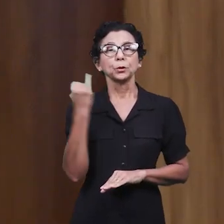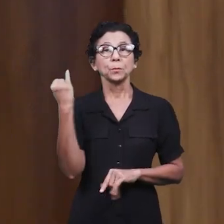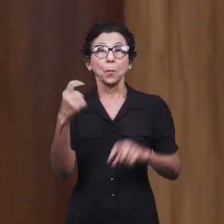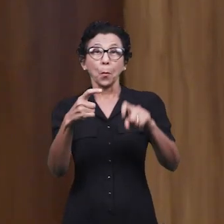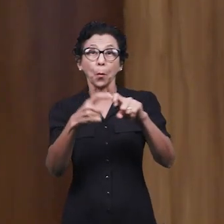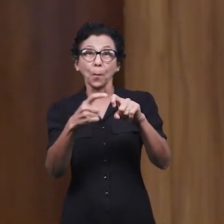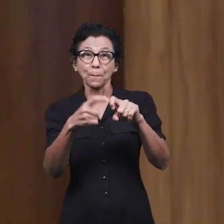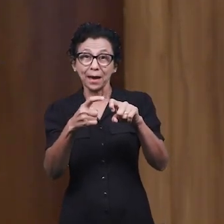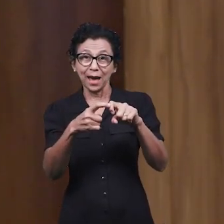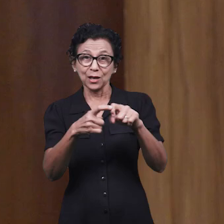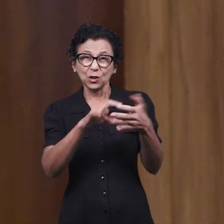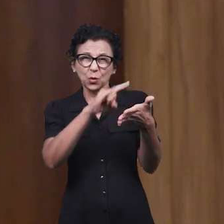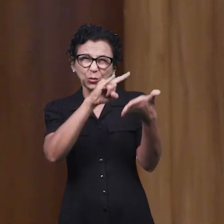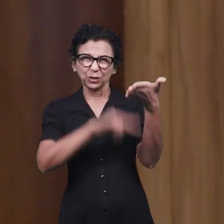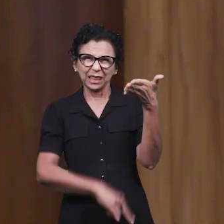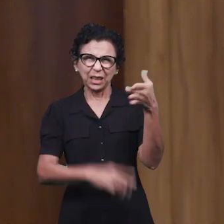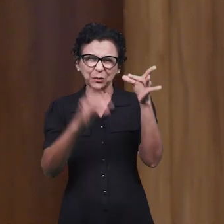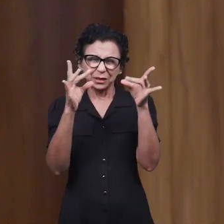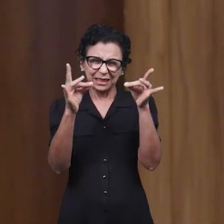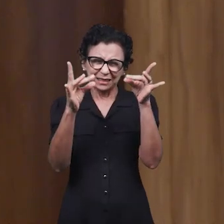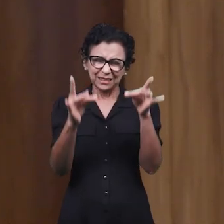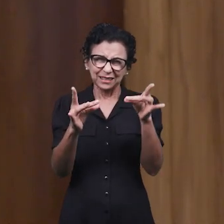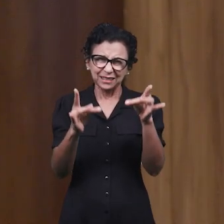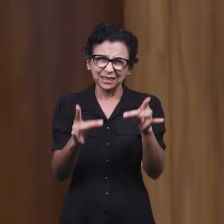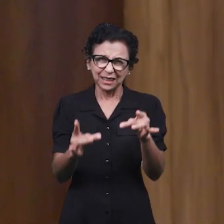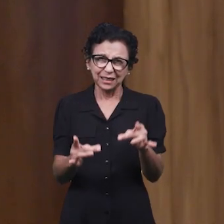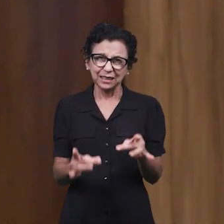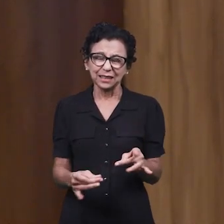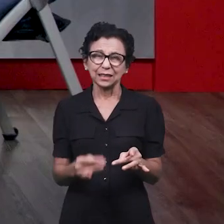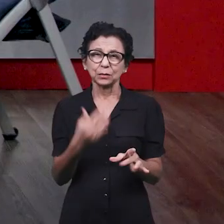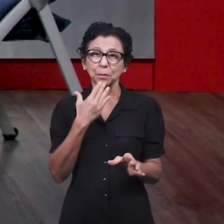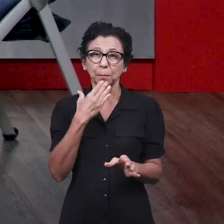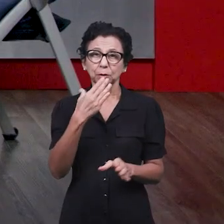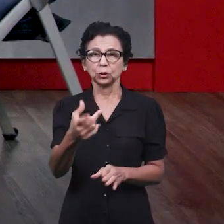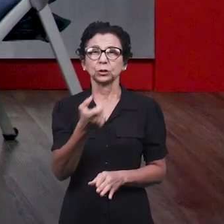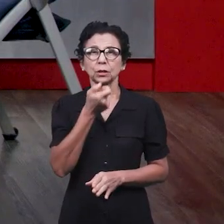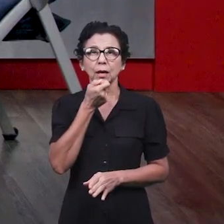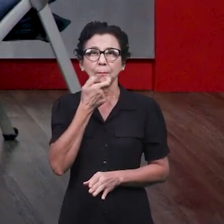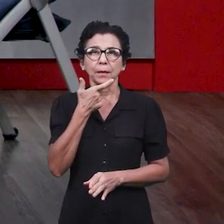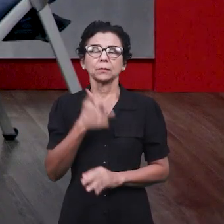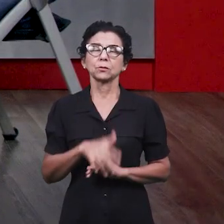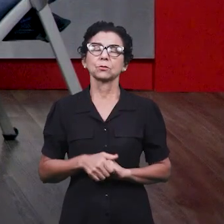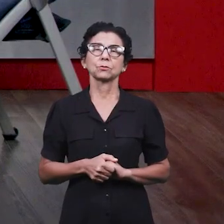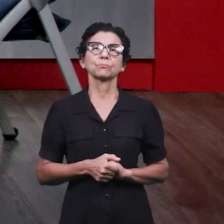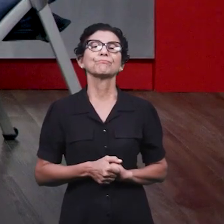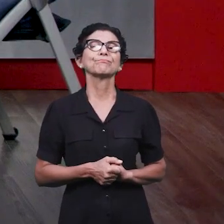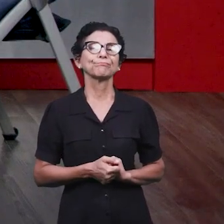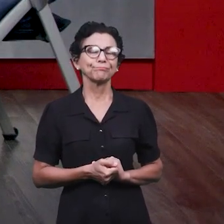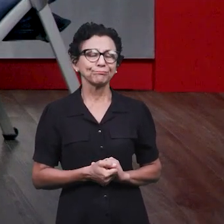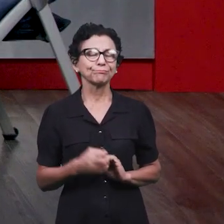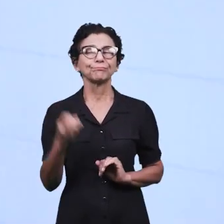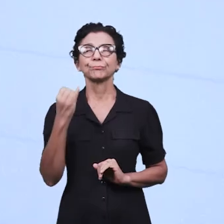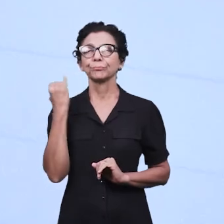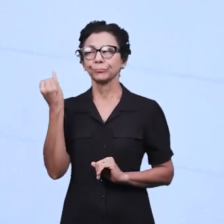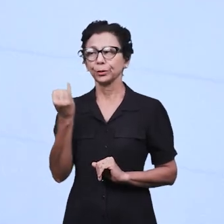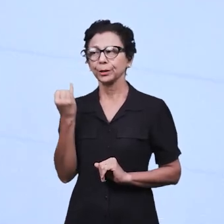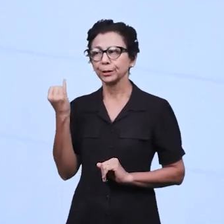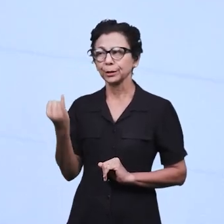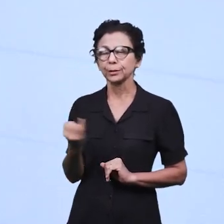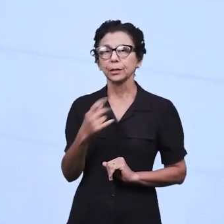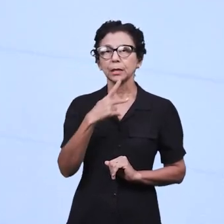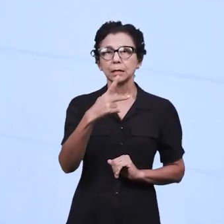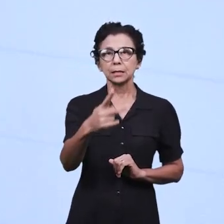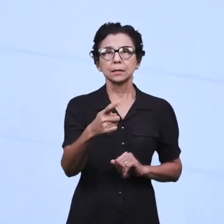bem fundamentado e justificando a necessidade daquele medicamento. Muito bem, doutor Rodrigo. É importante. Assim, o laudo sempre é muito importante. Por isso,